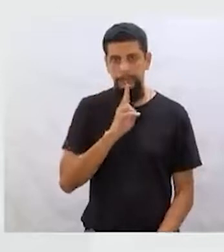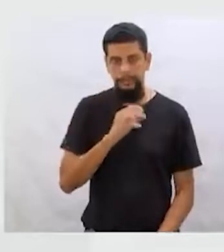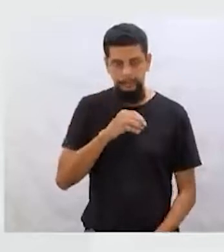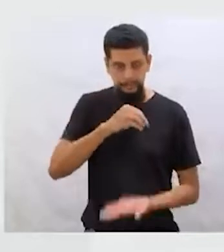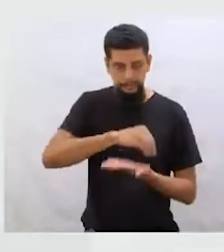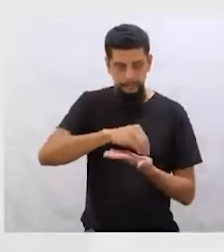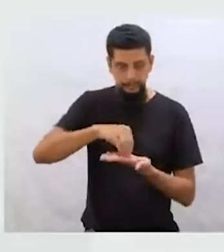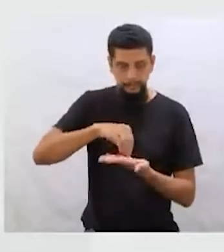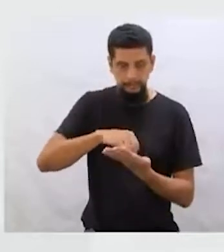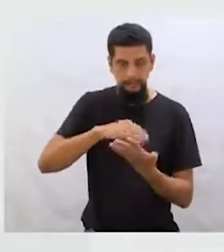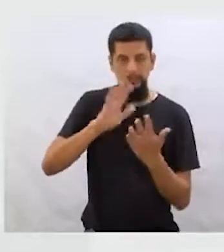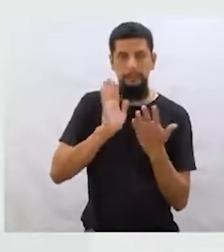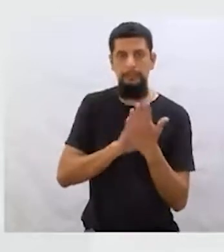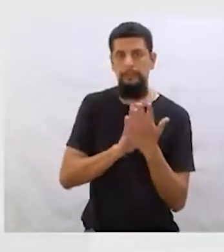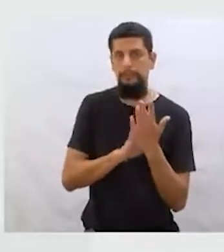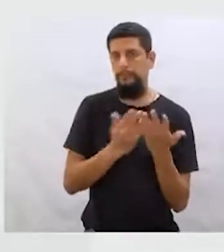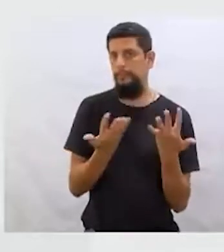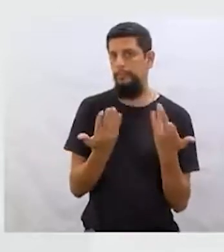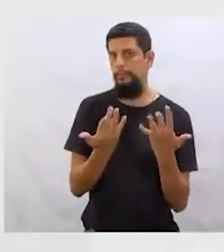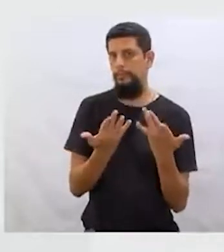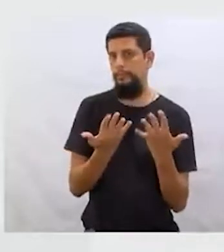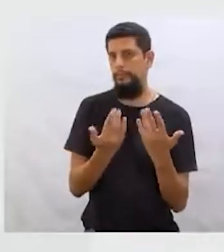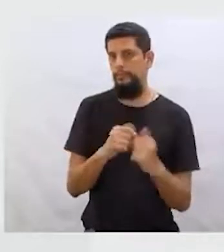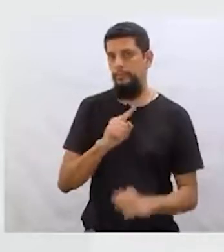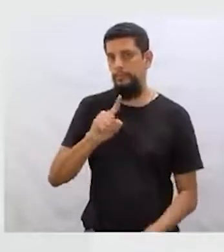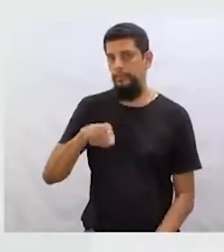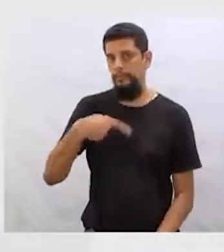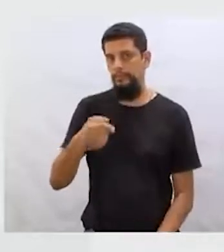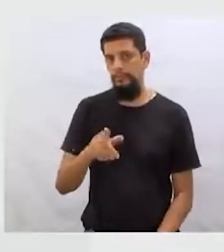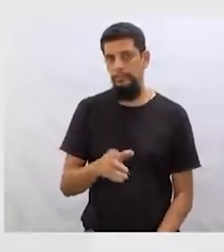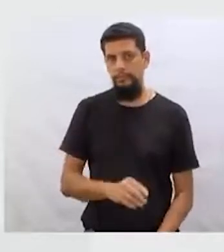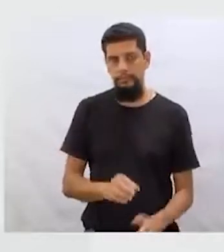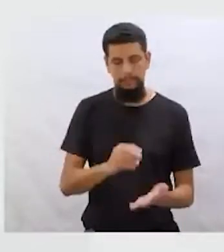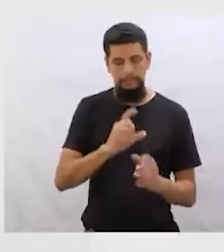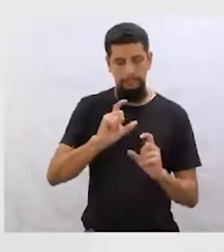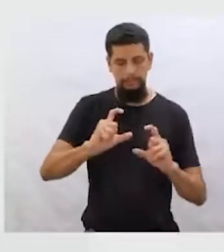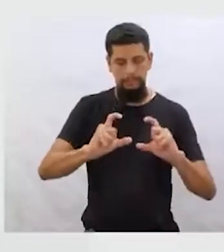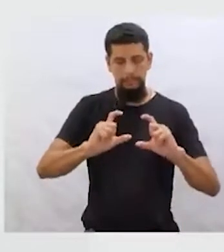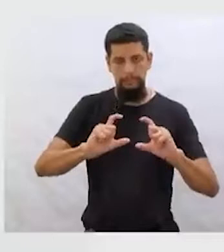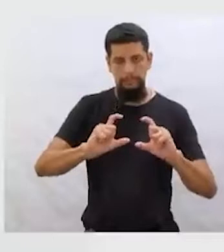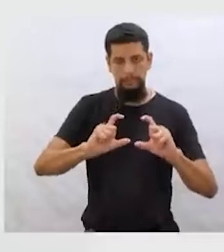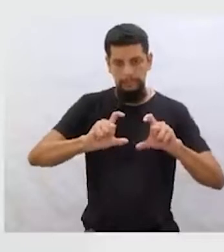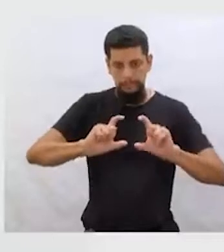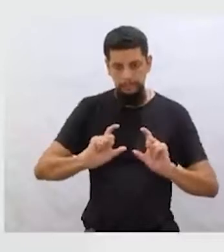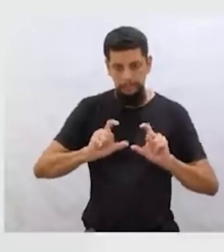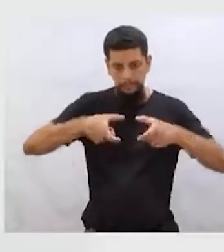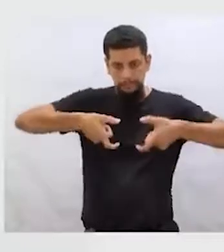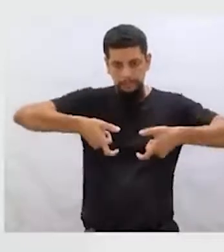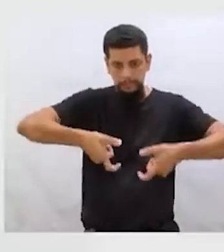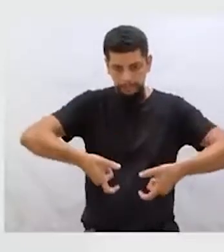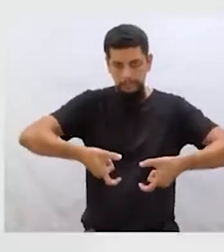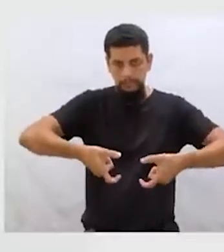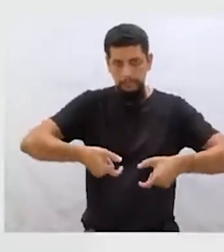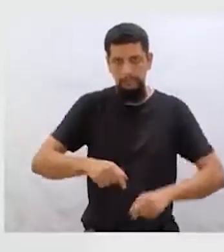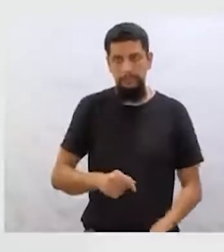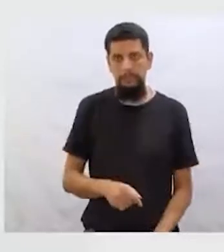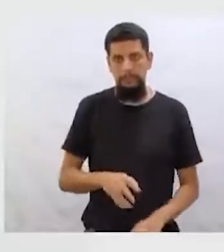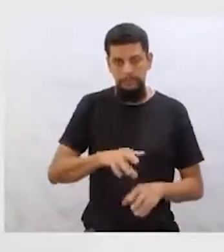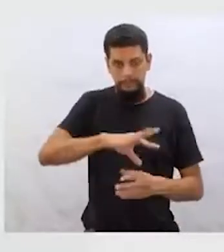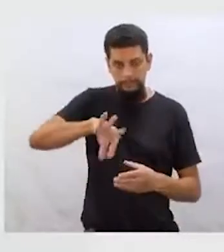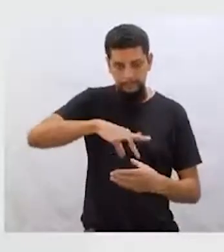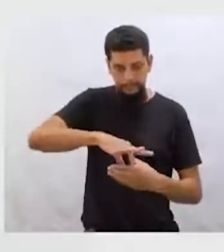e o tabuleiro com o contorno da mão. Em seguida, deixar as fichas viradas com o número para baixo